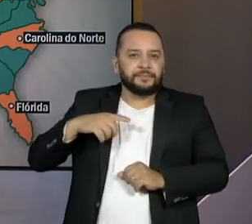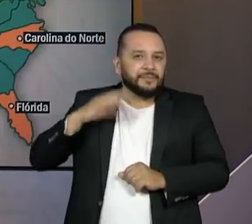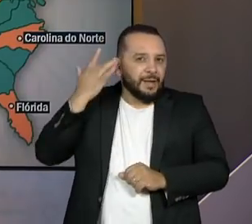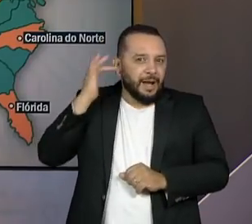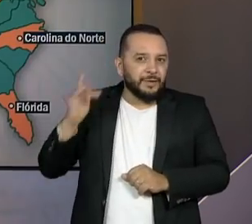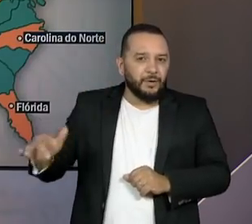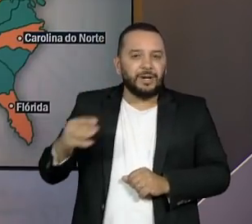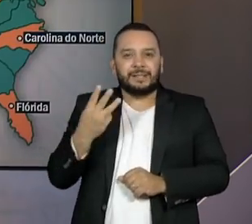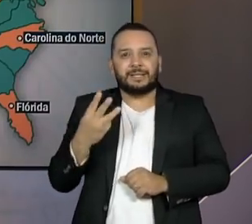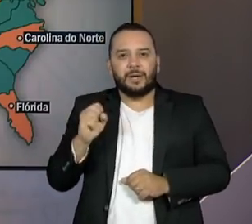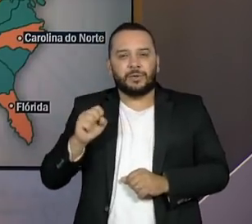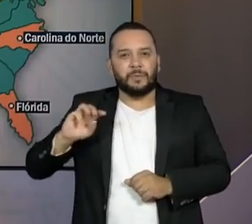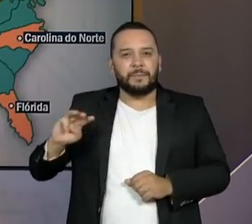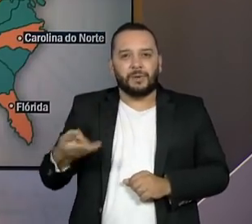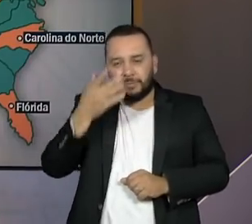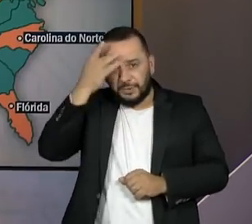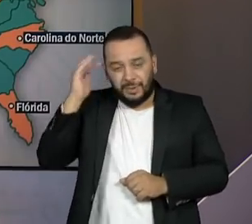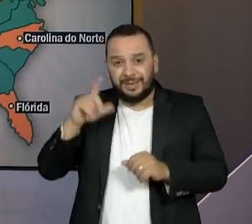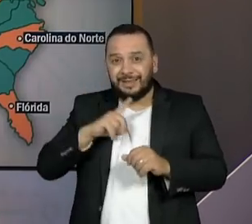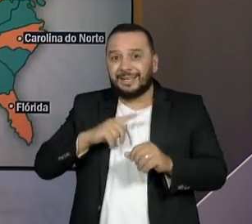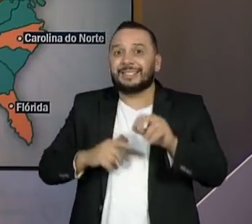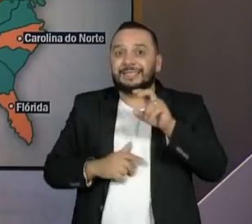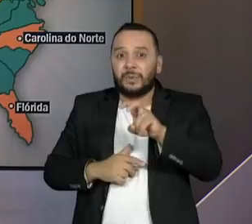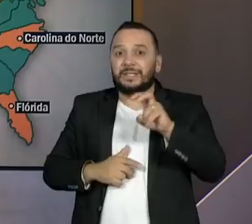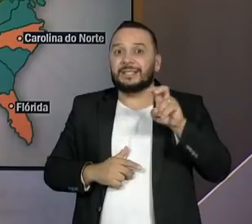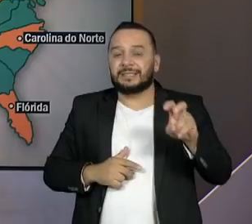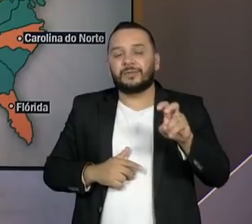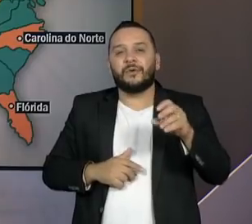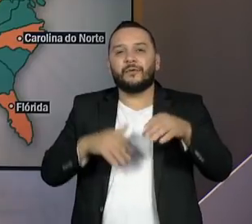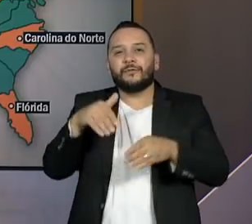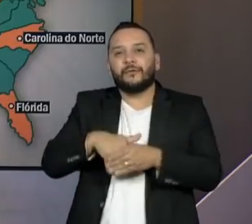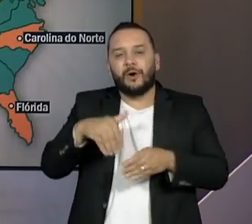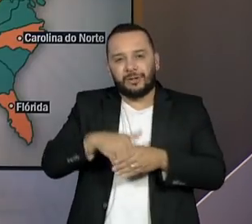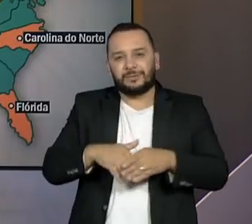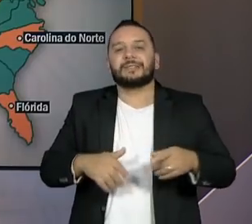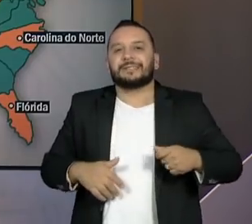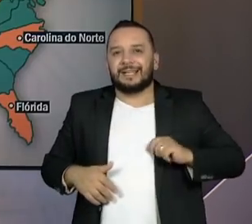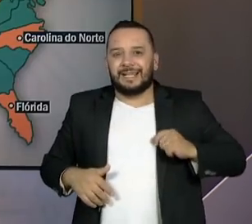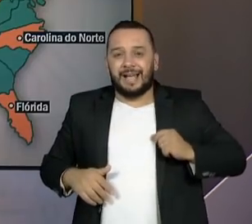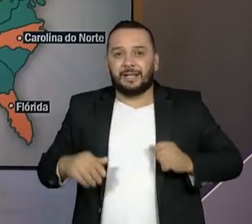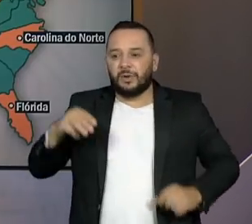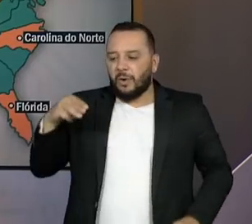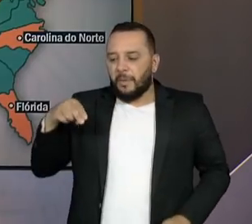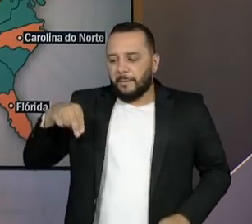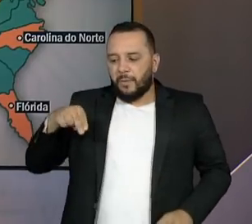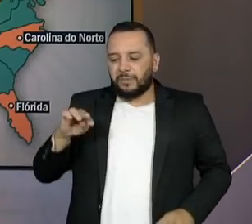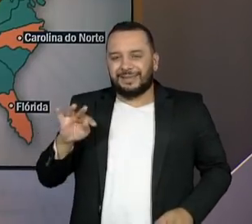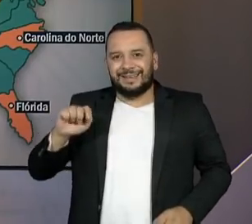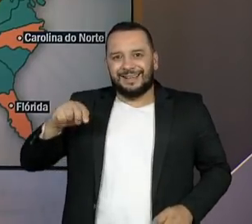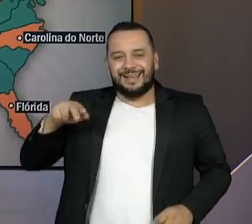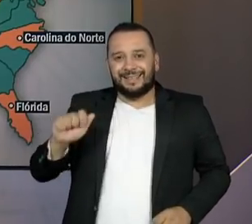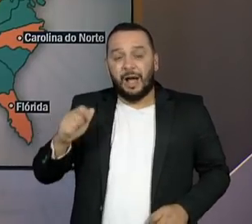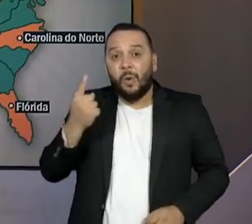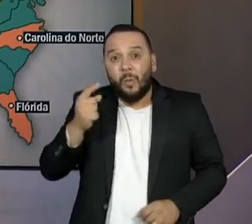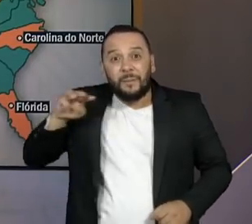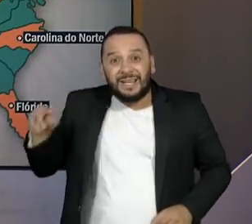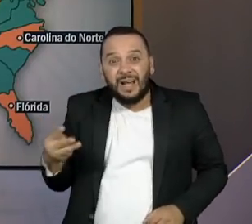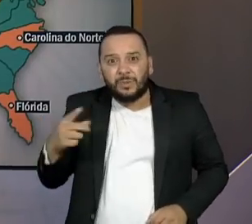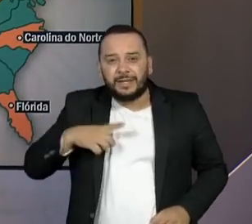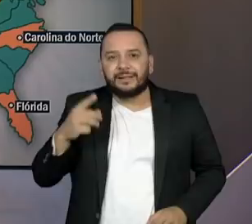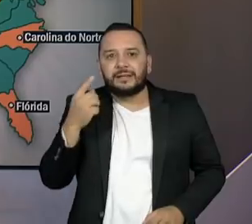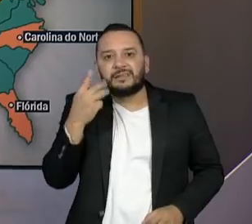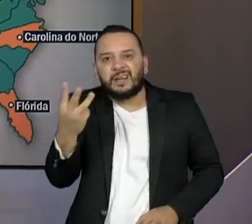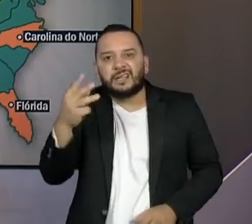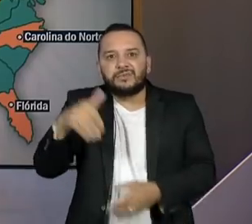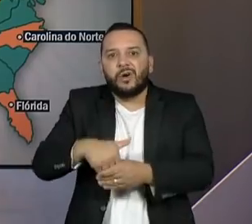38 milhões de habitantes, tem 55 votos no colégio eleitoral, enquanto Montana, com 1 milhão de habitantes, tem 3 votos.